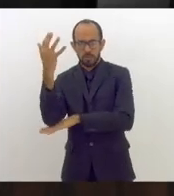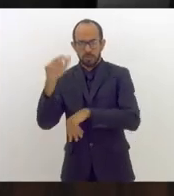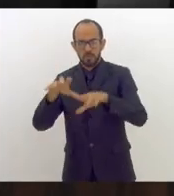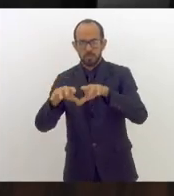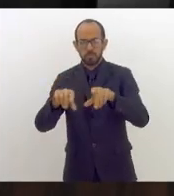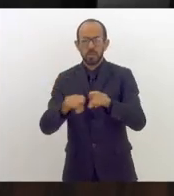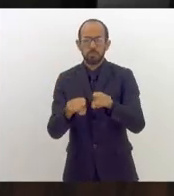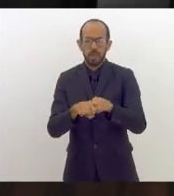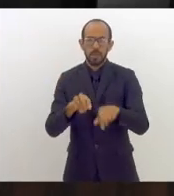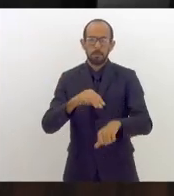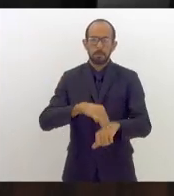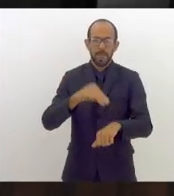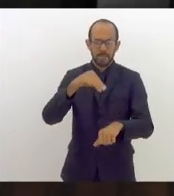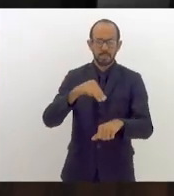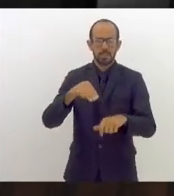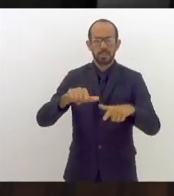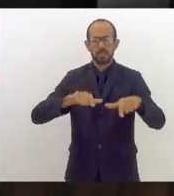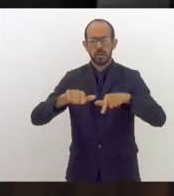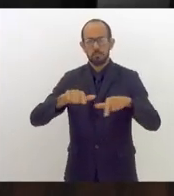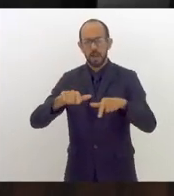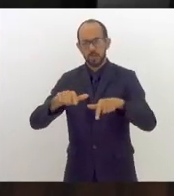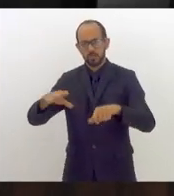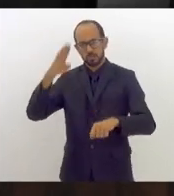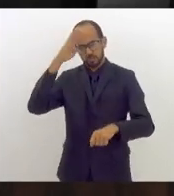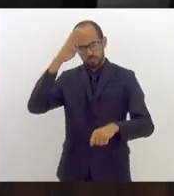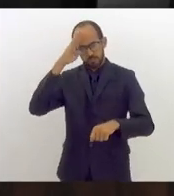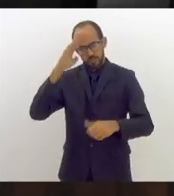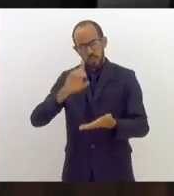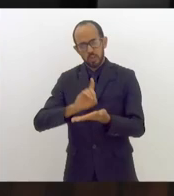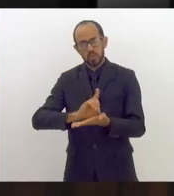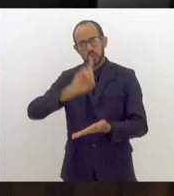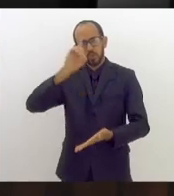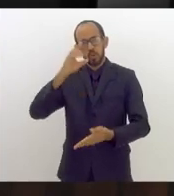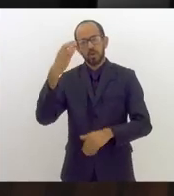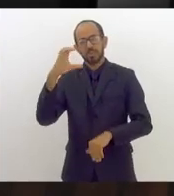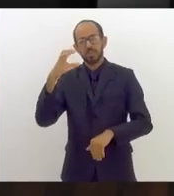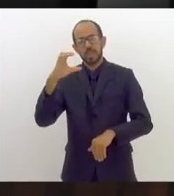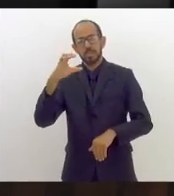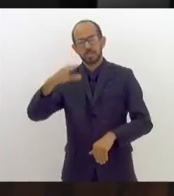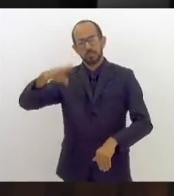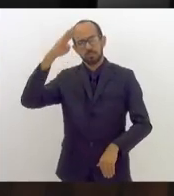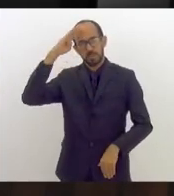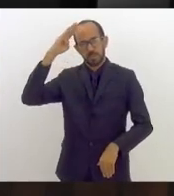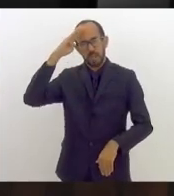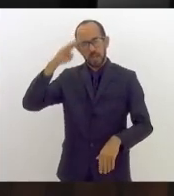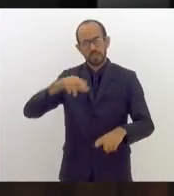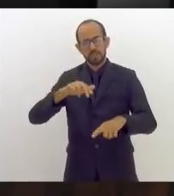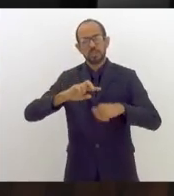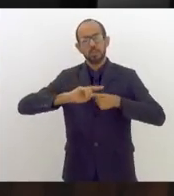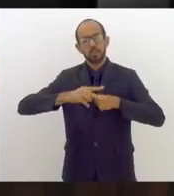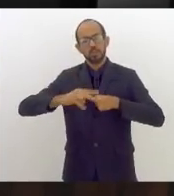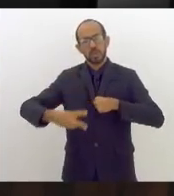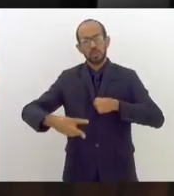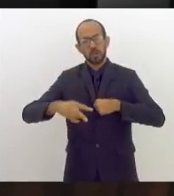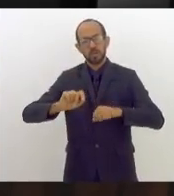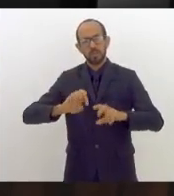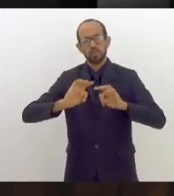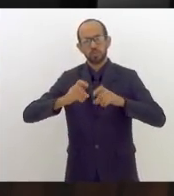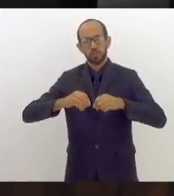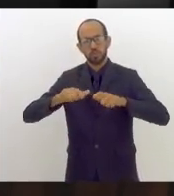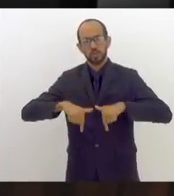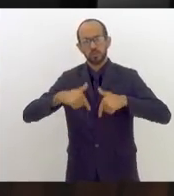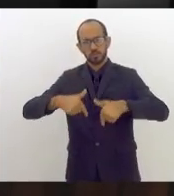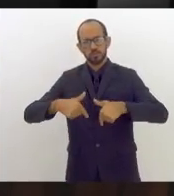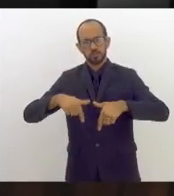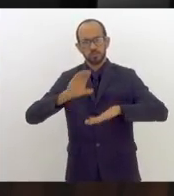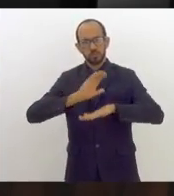mestre operações militares e como doutor em ciências militares fruto das realizações dos